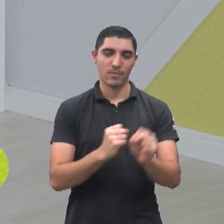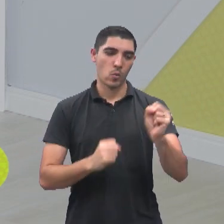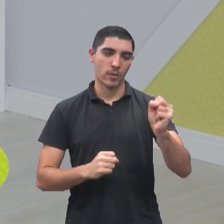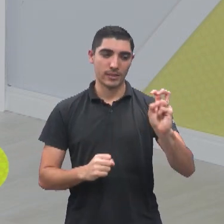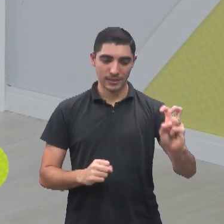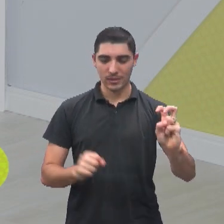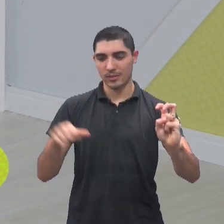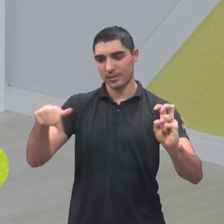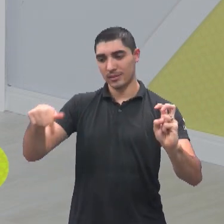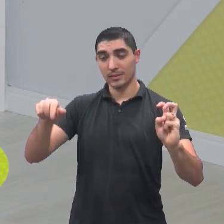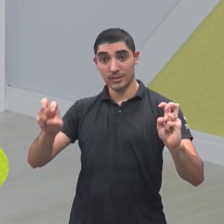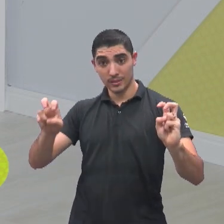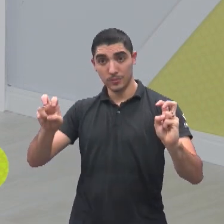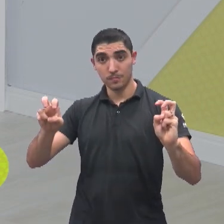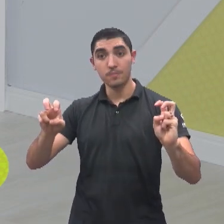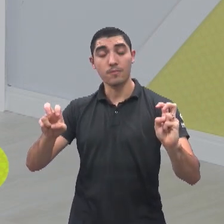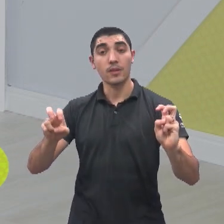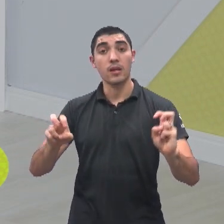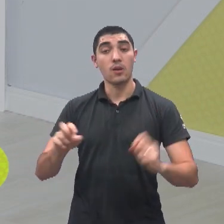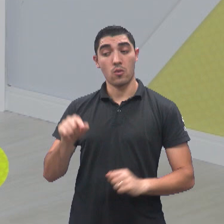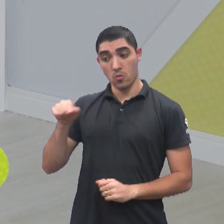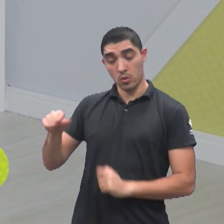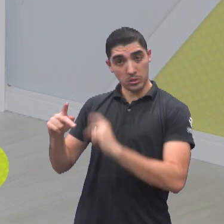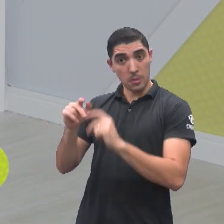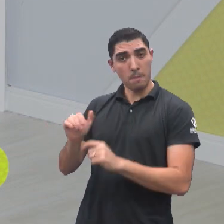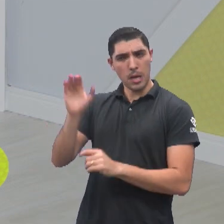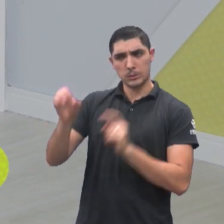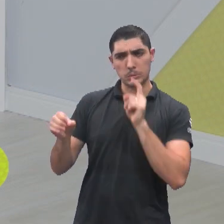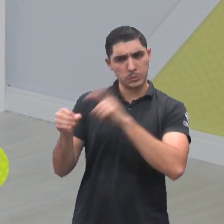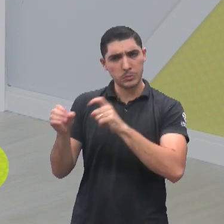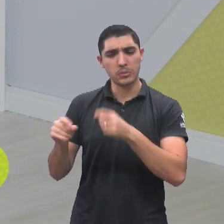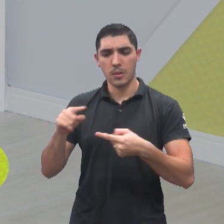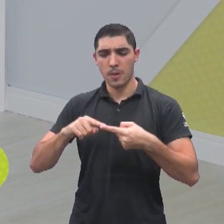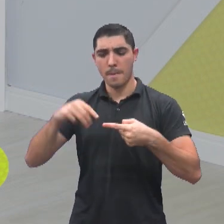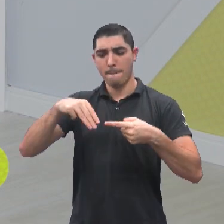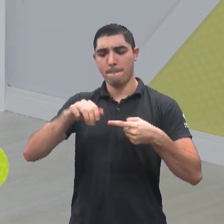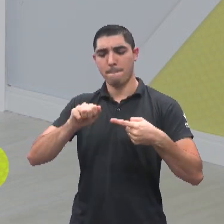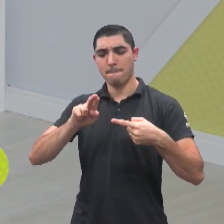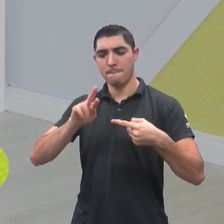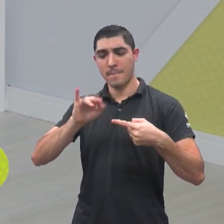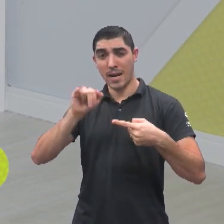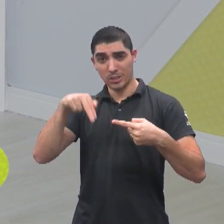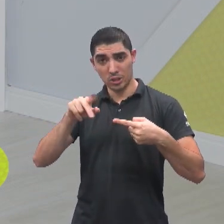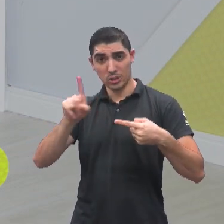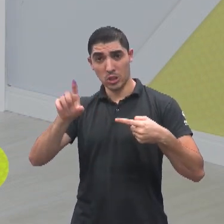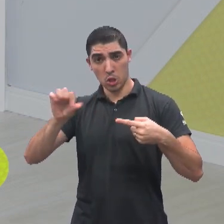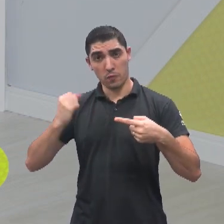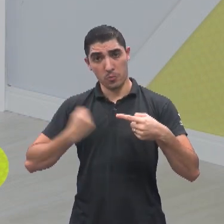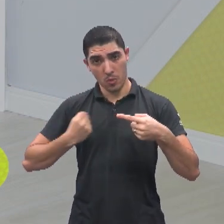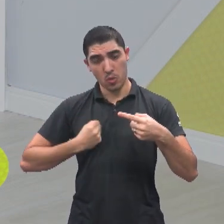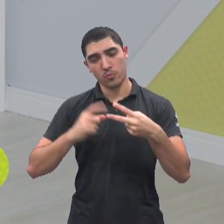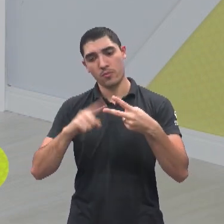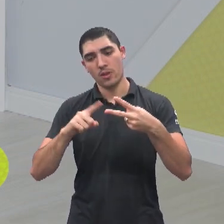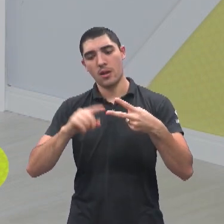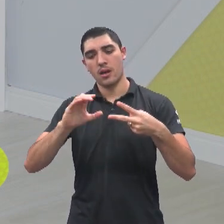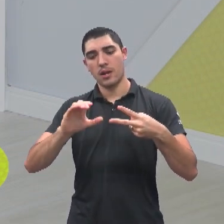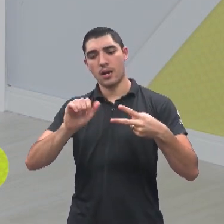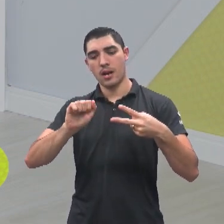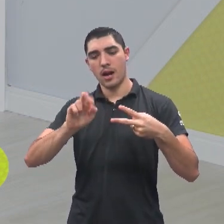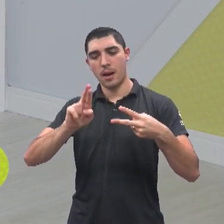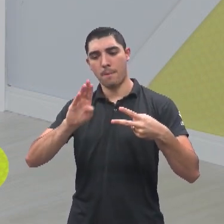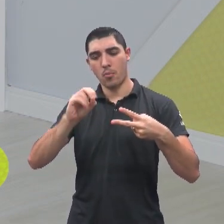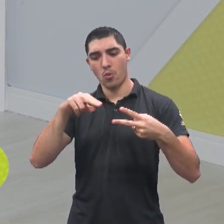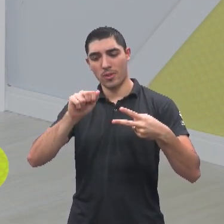85-75. Principais pontuadores pelo lado do São José, o Martim Fernandes, 19 pontos, 3 rebotes e uma assistência, além do Carbonari com 13 pontos,